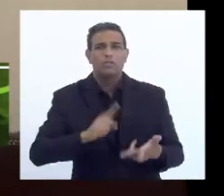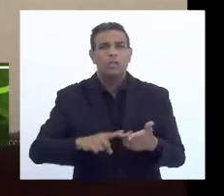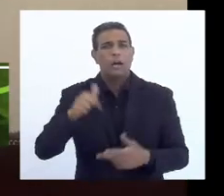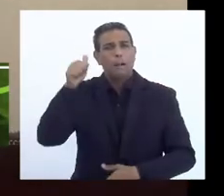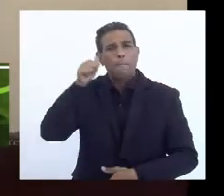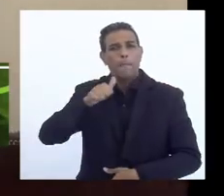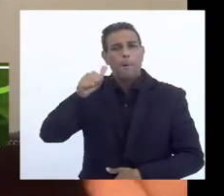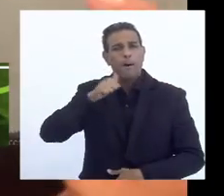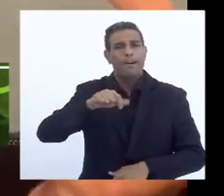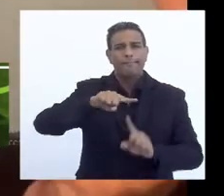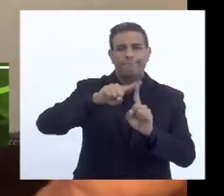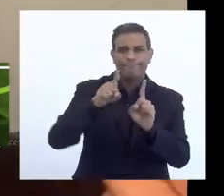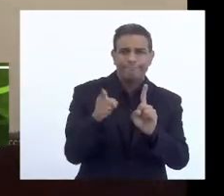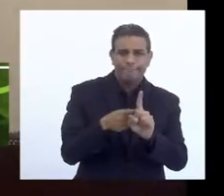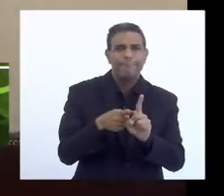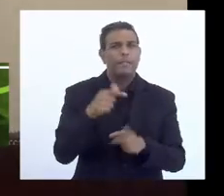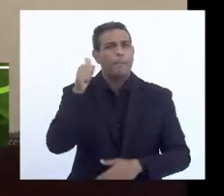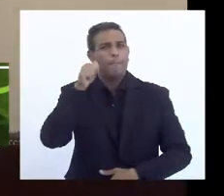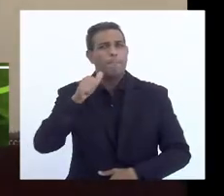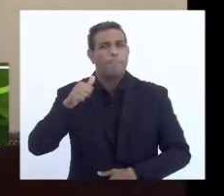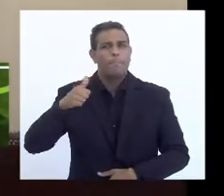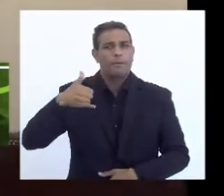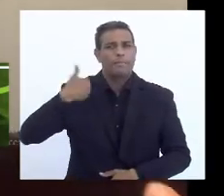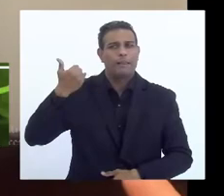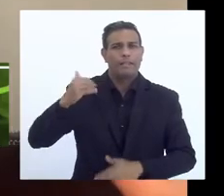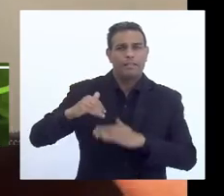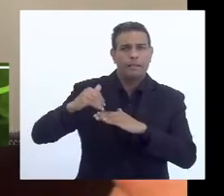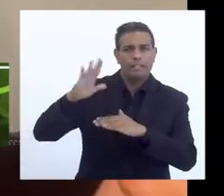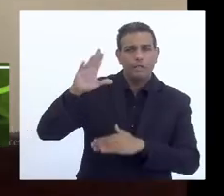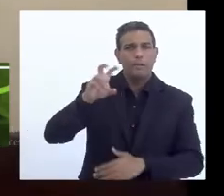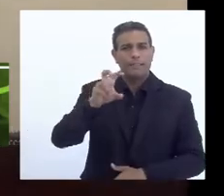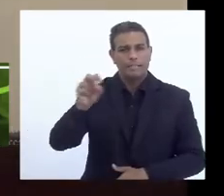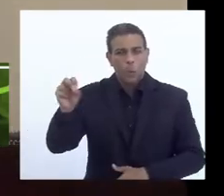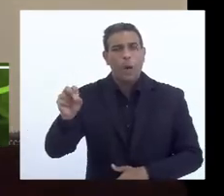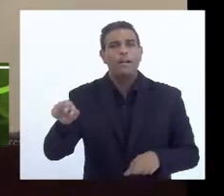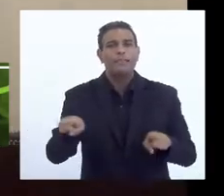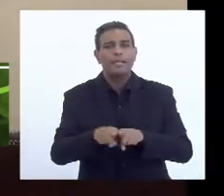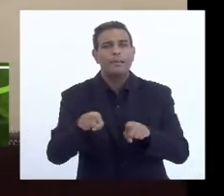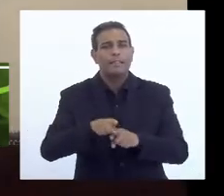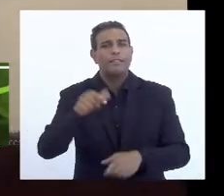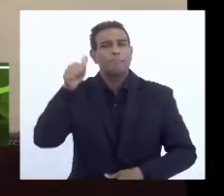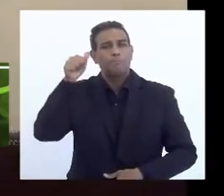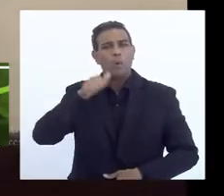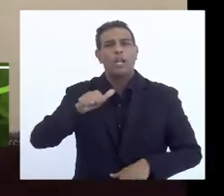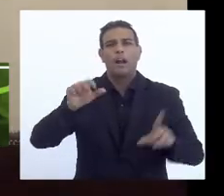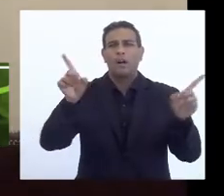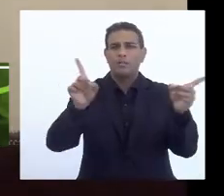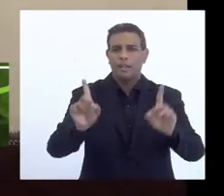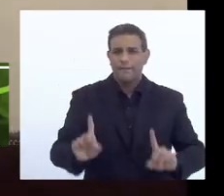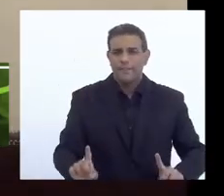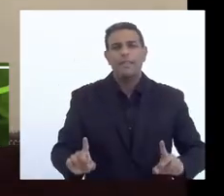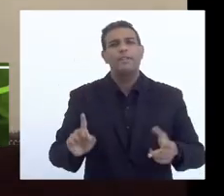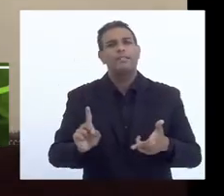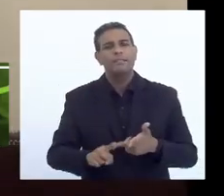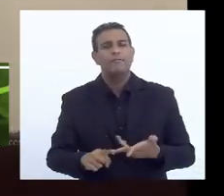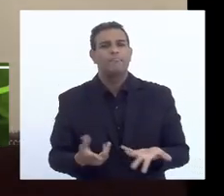mulheres gestantes, quando envolve mulheres acima de 60 anos, quando envolve mulheres com deficiência, quando